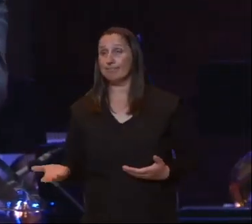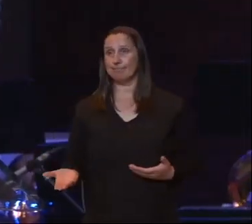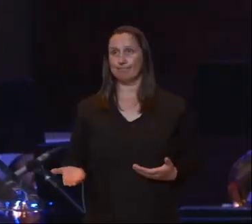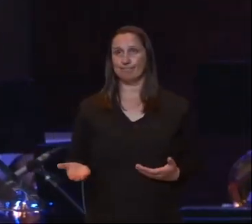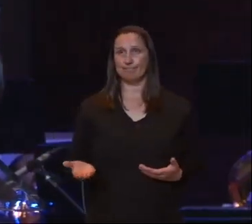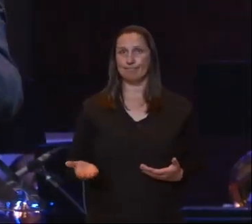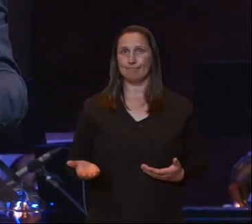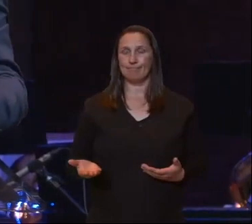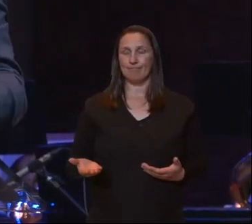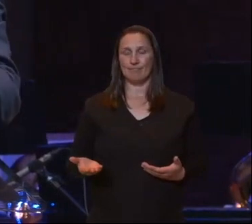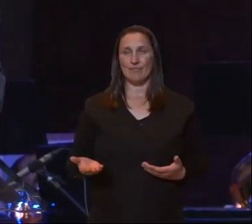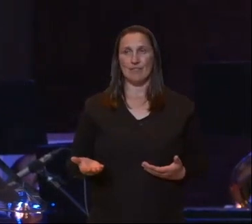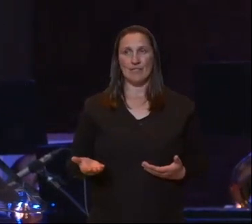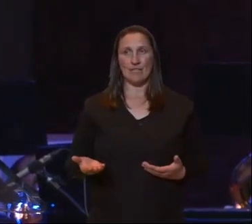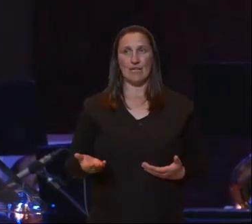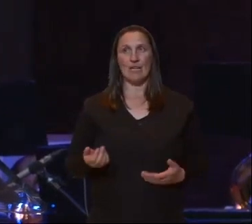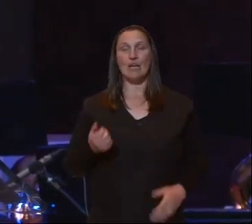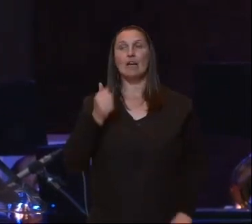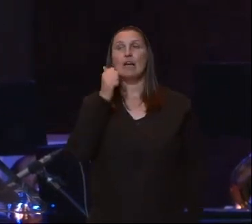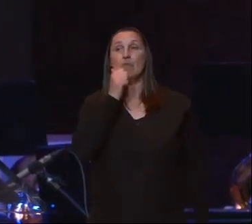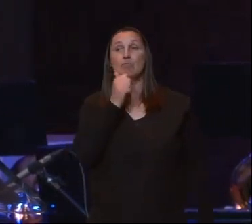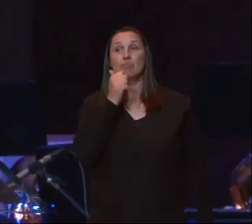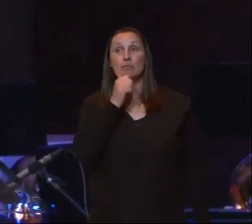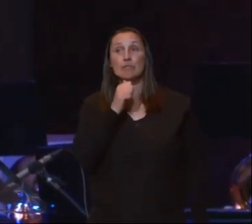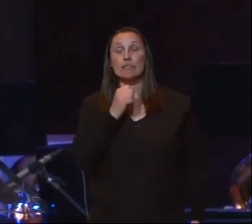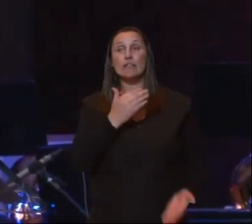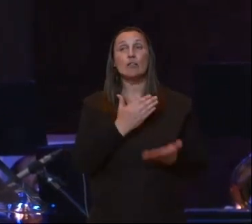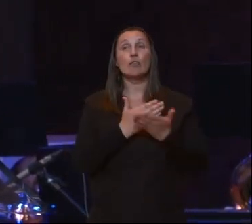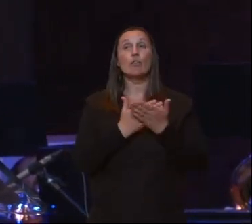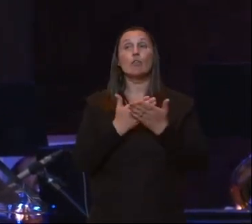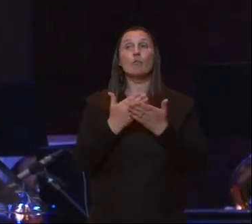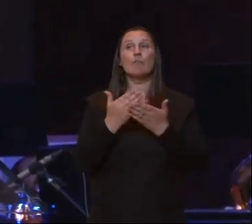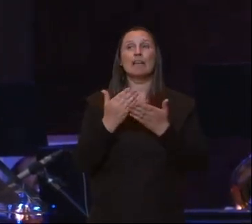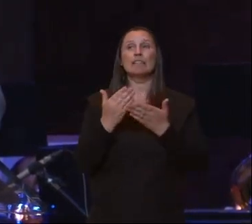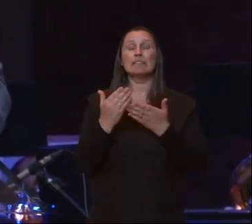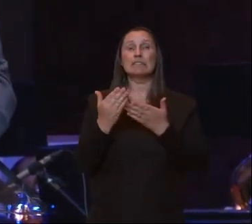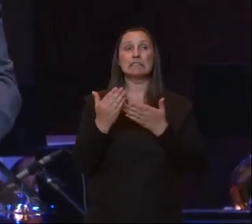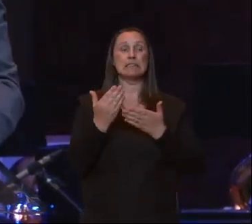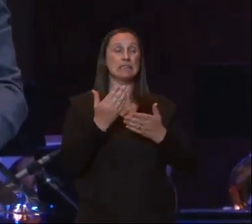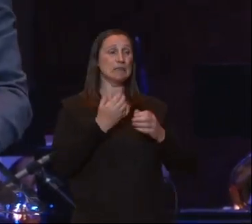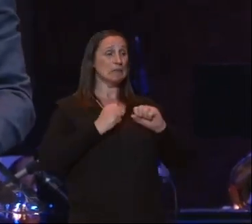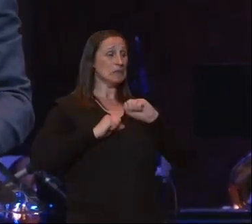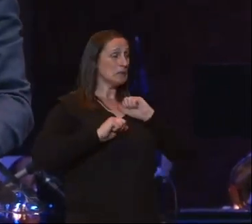E é nessa condição que ela começa a se perguntar: